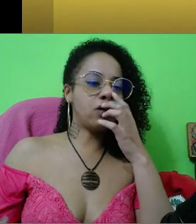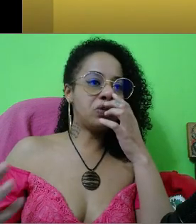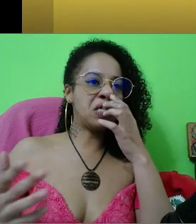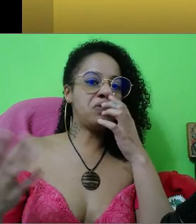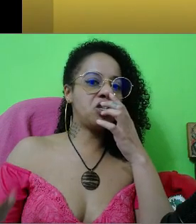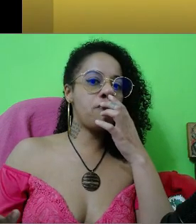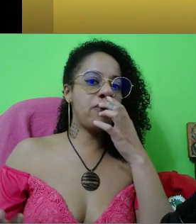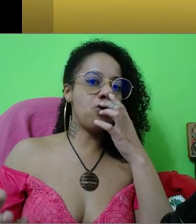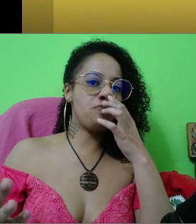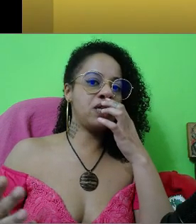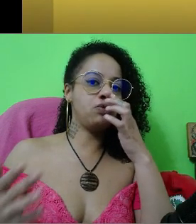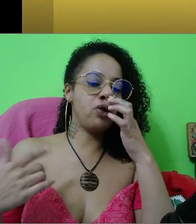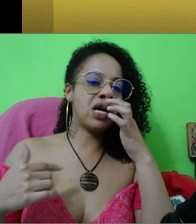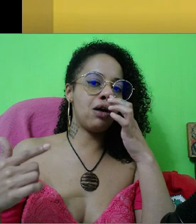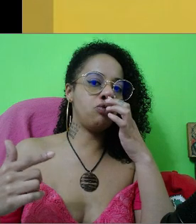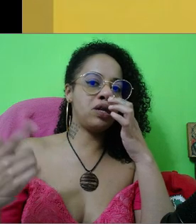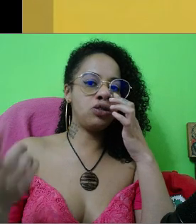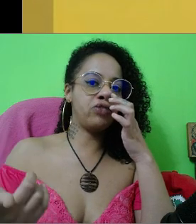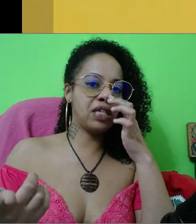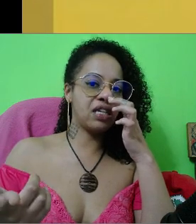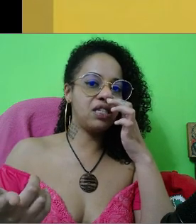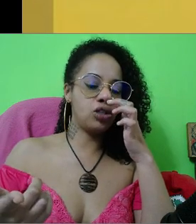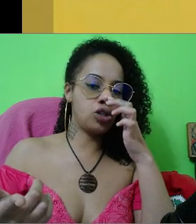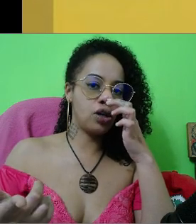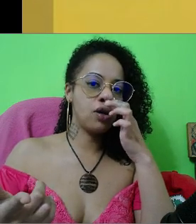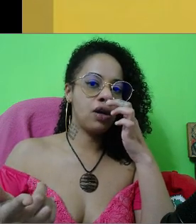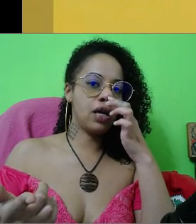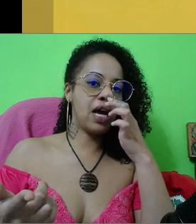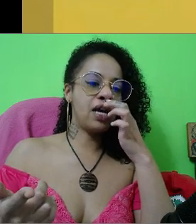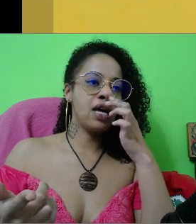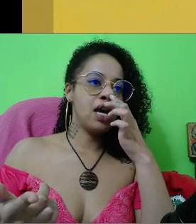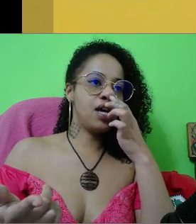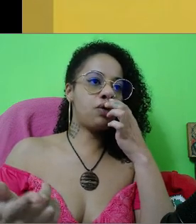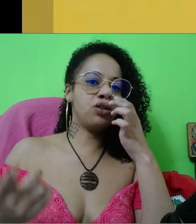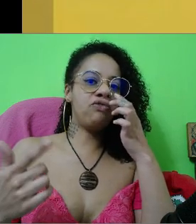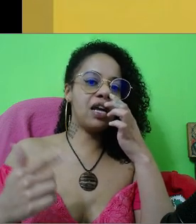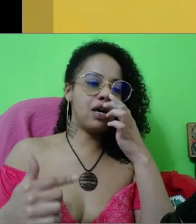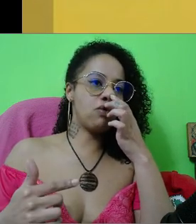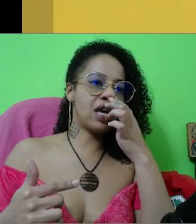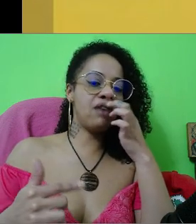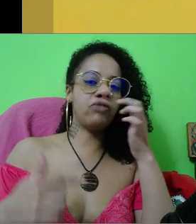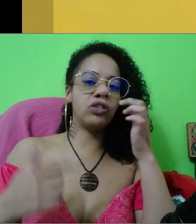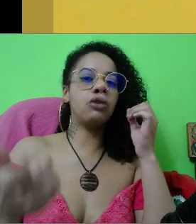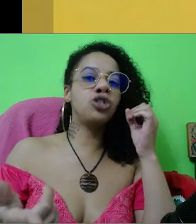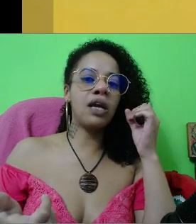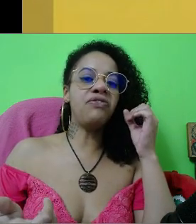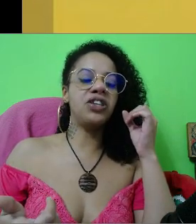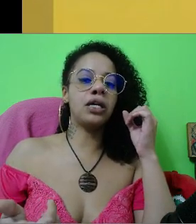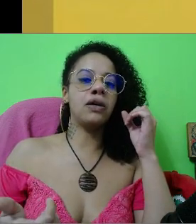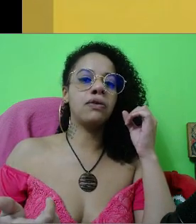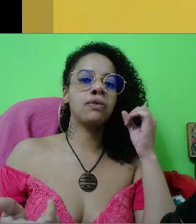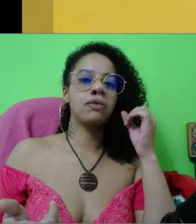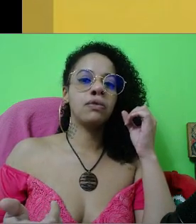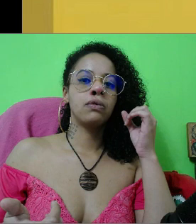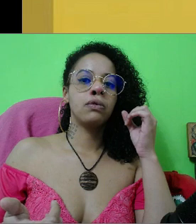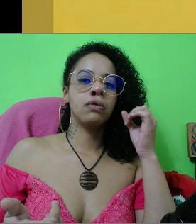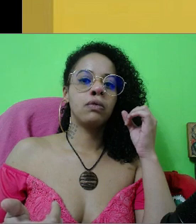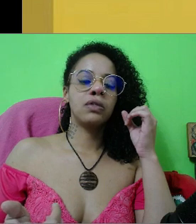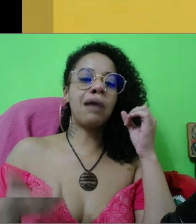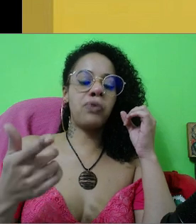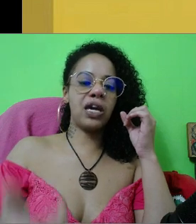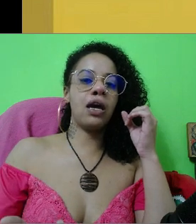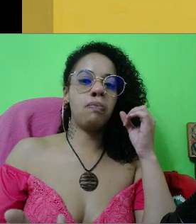primeiramente que eu não sei se você já parou mas o meu canal não é só você que assiste né E quando eu falei alguém você não desqualifique